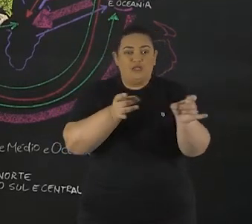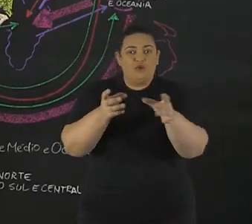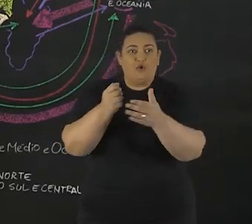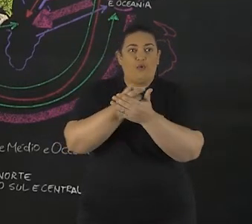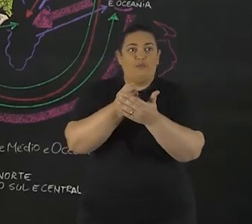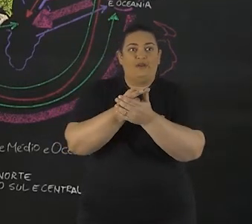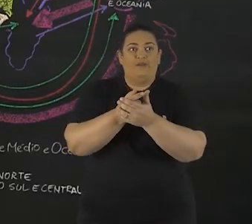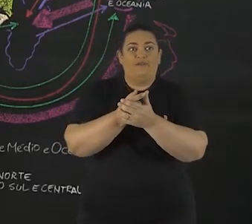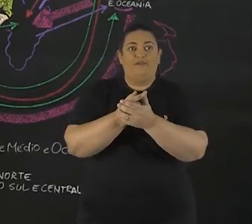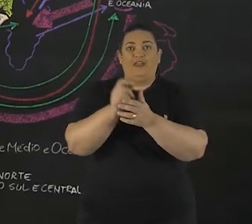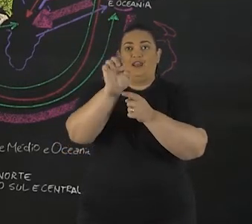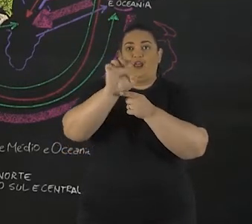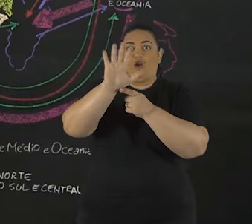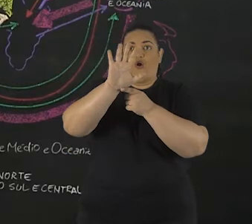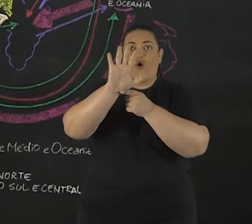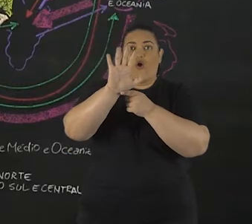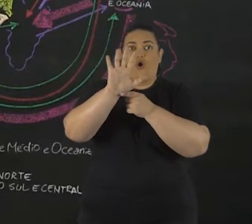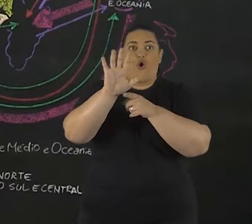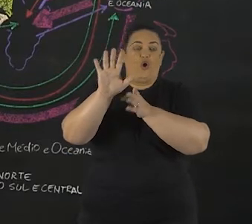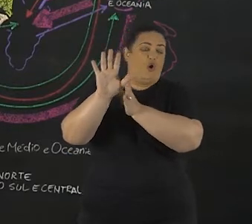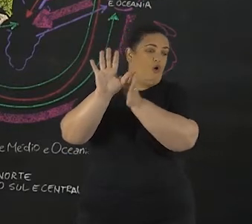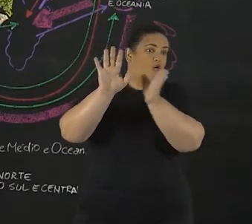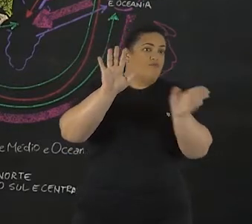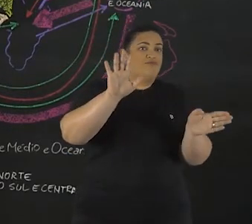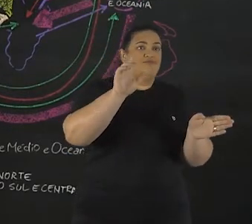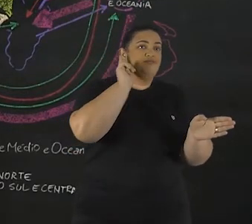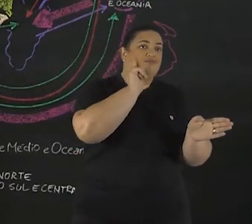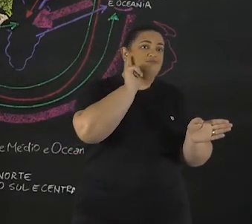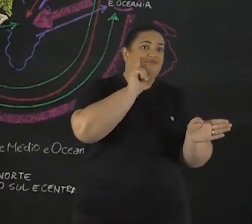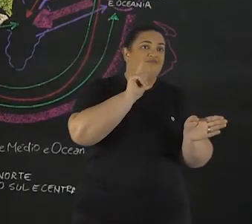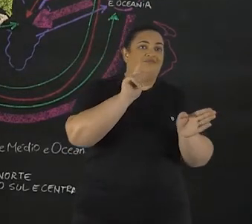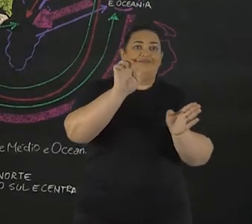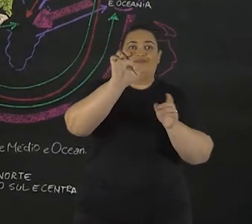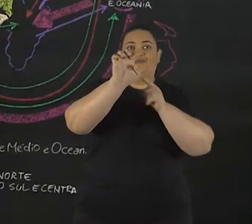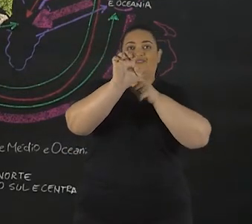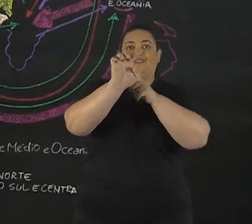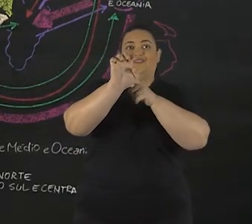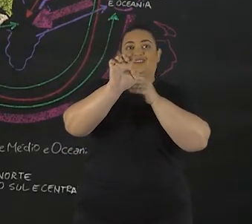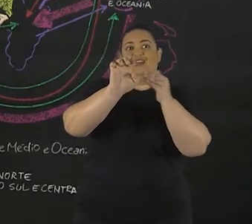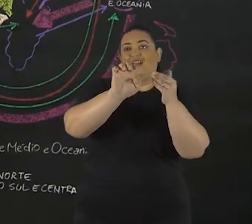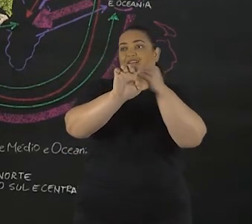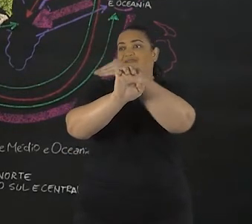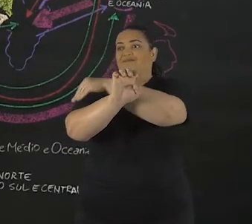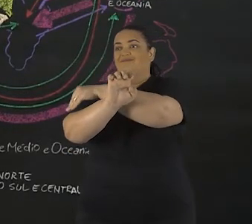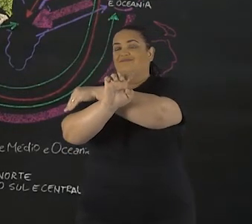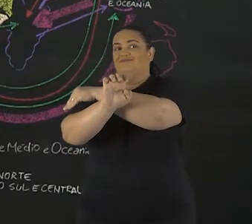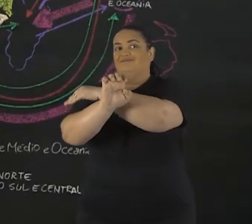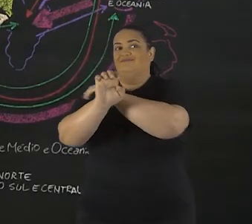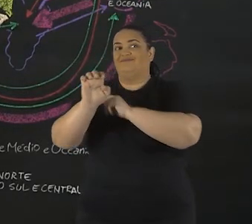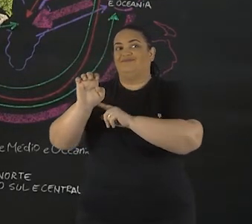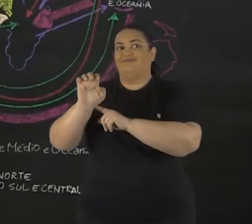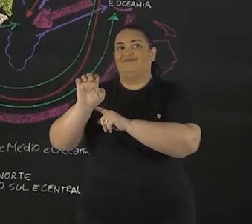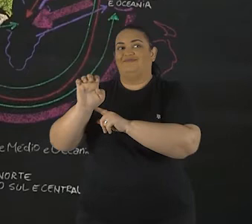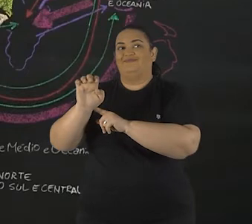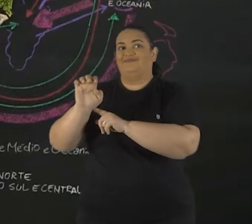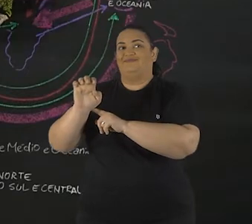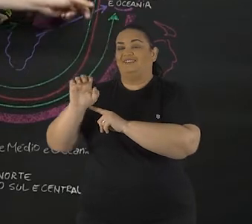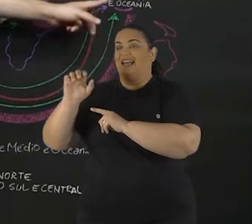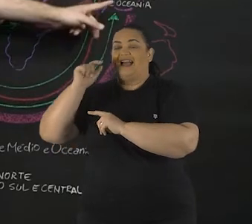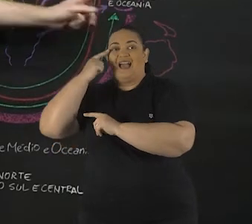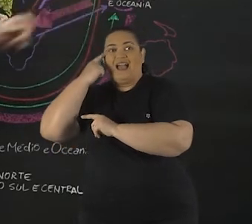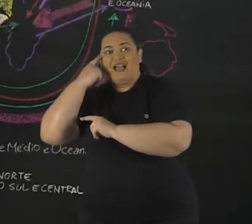acontece da Europa para os Estados Unidos, da Europa para o Oriente Europeu, da América do